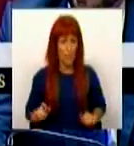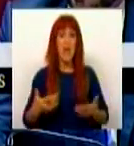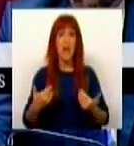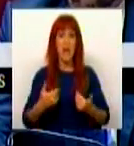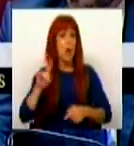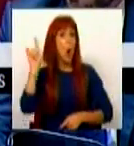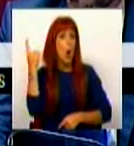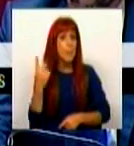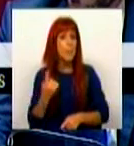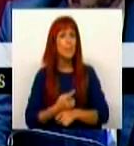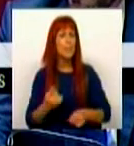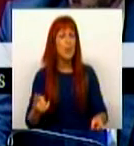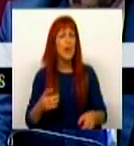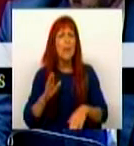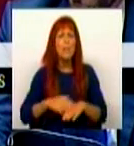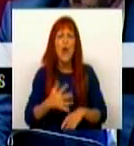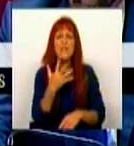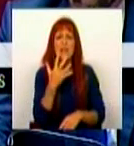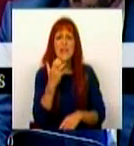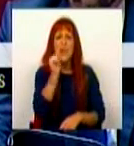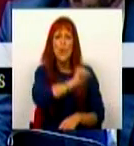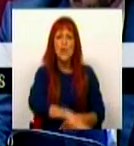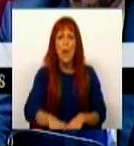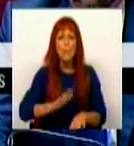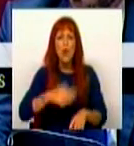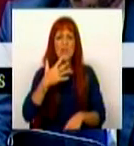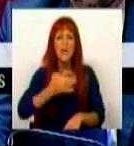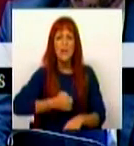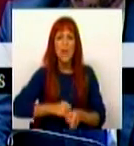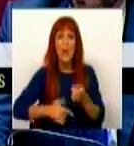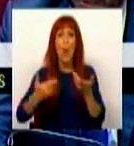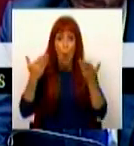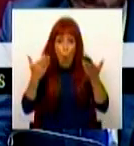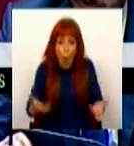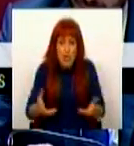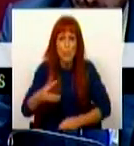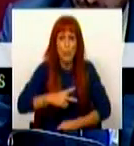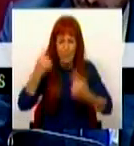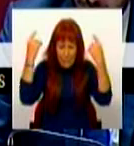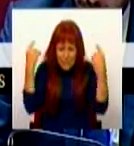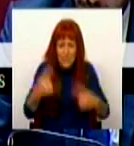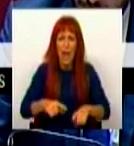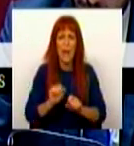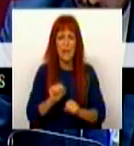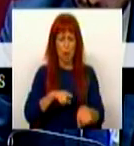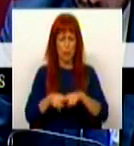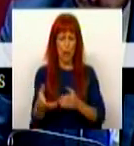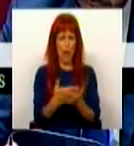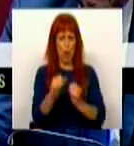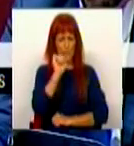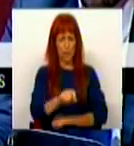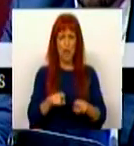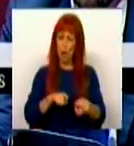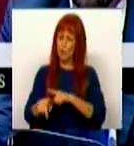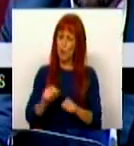não aconteceu pelo rigor, pela credibilidade que hoje Portugal tem na sua política económica, na